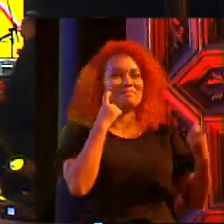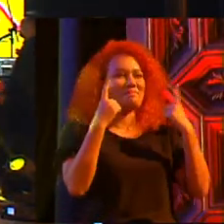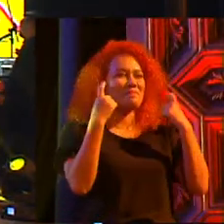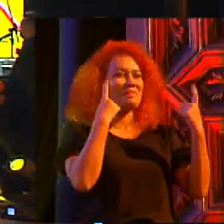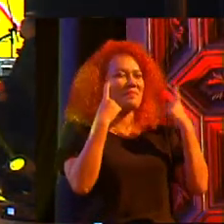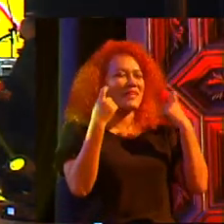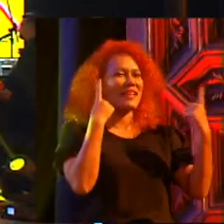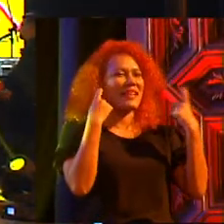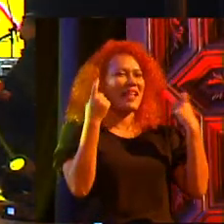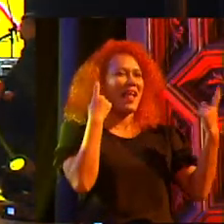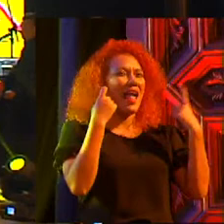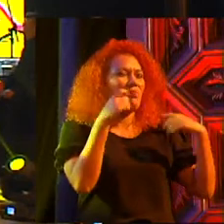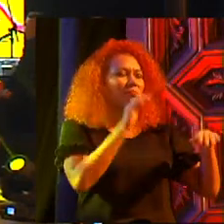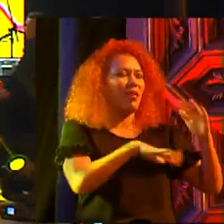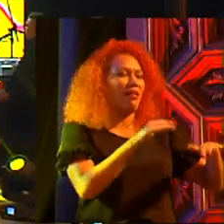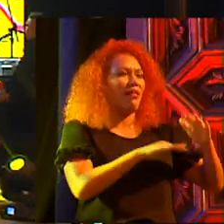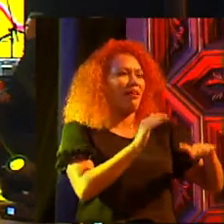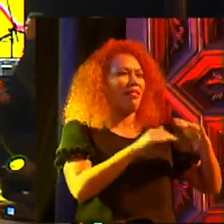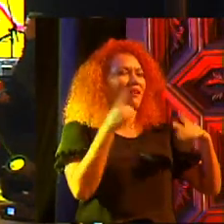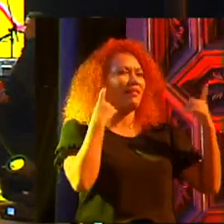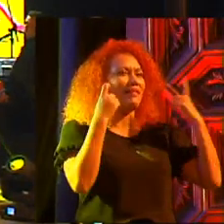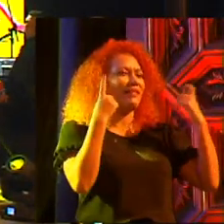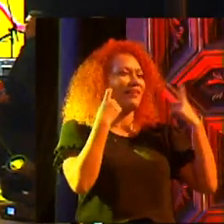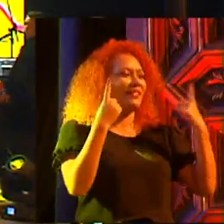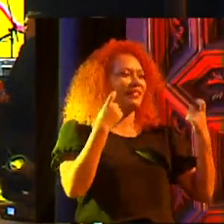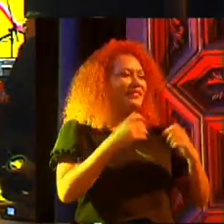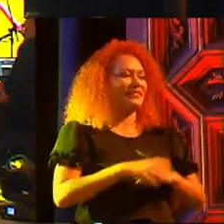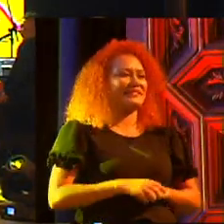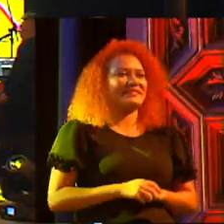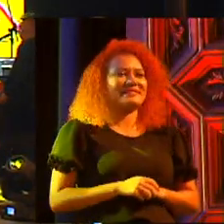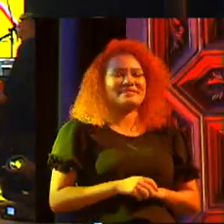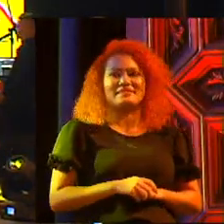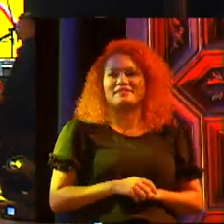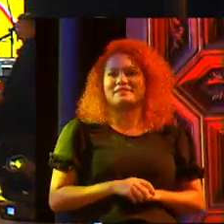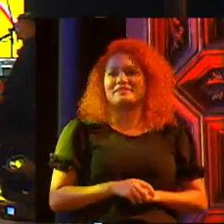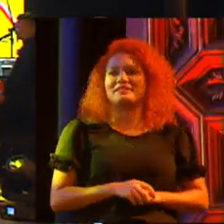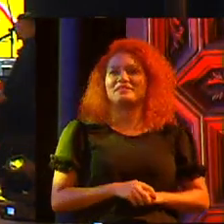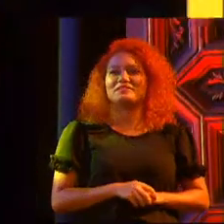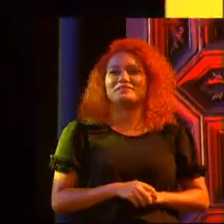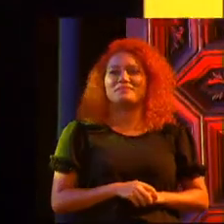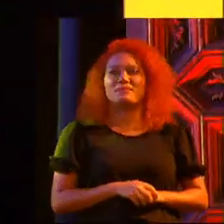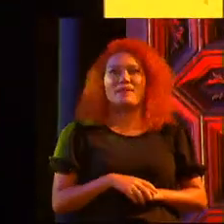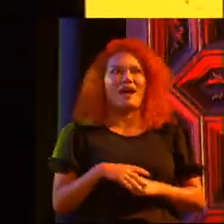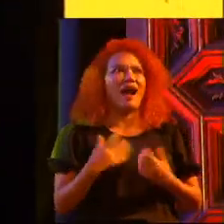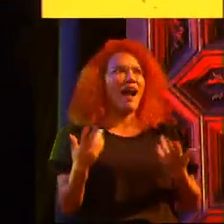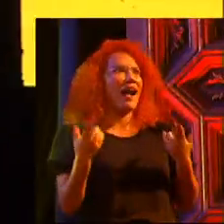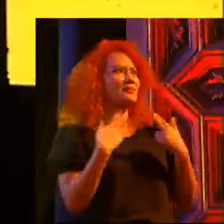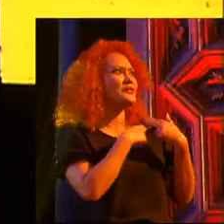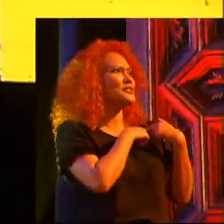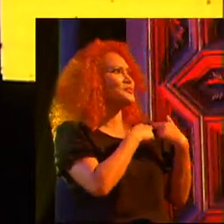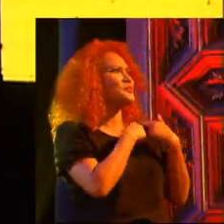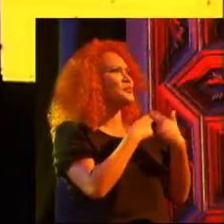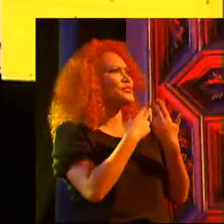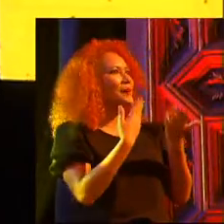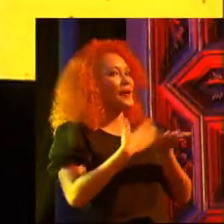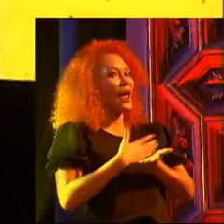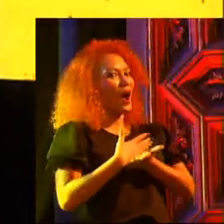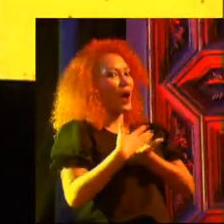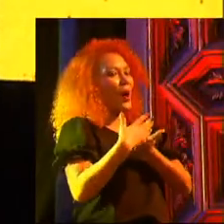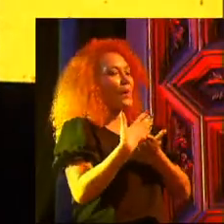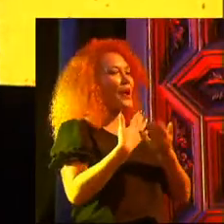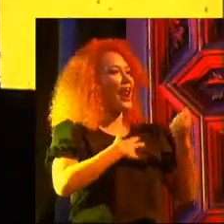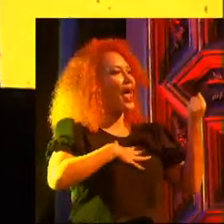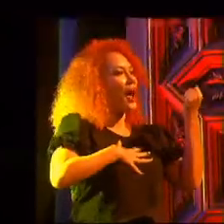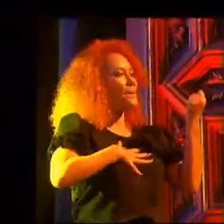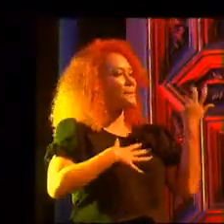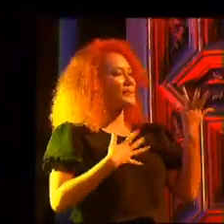Derruba os tambores. Vamos saber. Ai, meu Deus. Ai, é muita responsa. E logo a gente começa, logo com brega. Maestro,